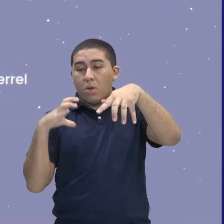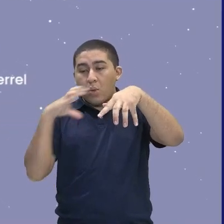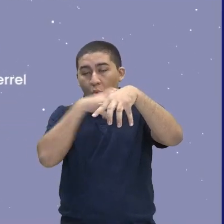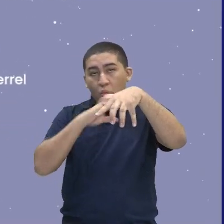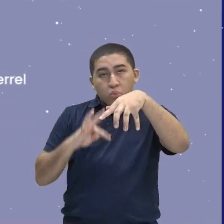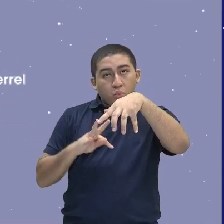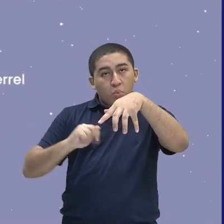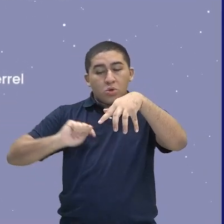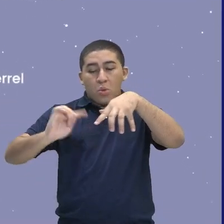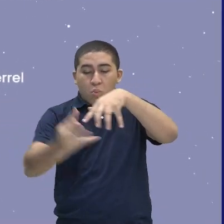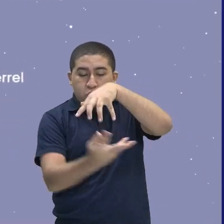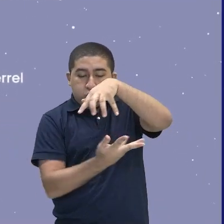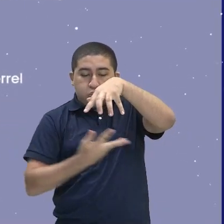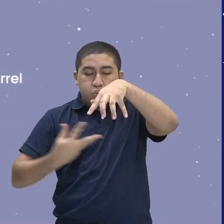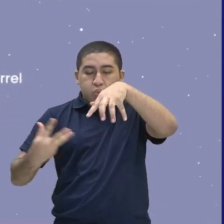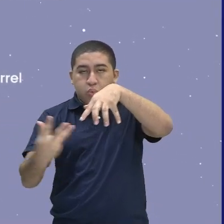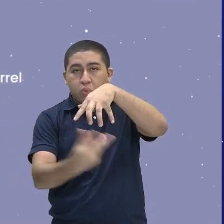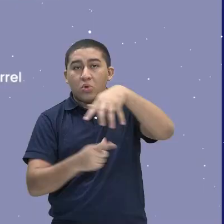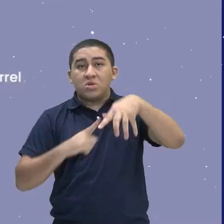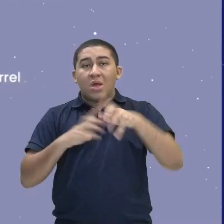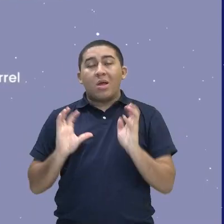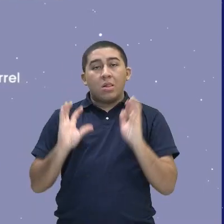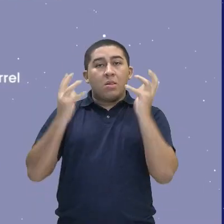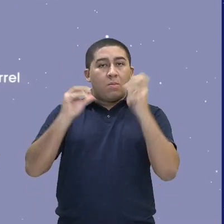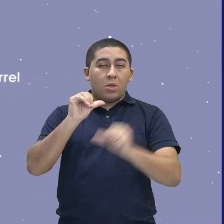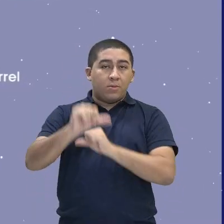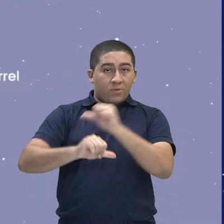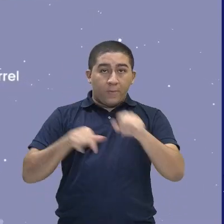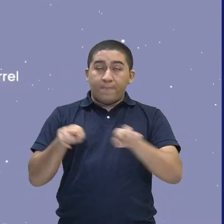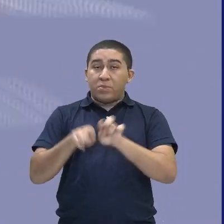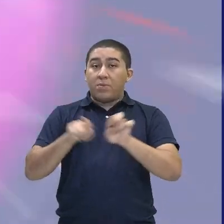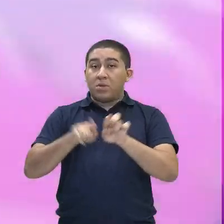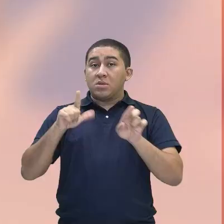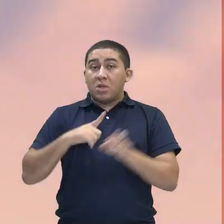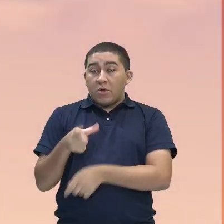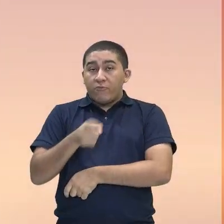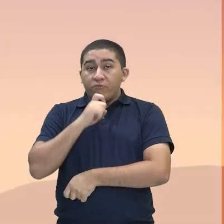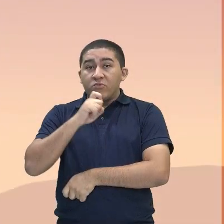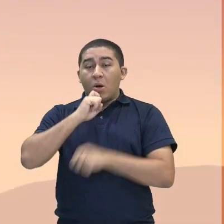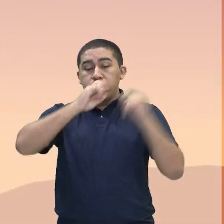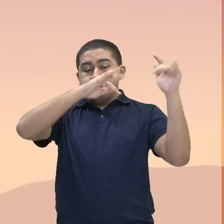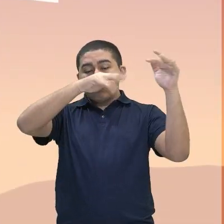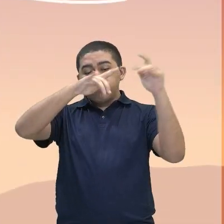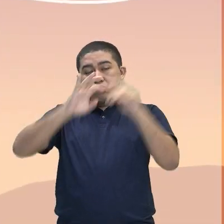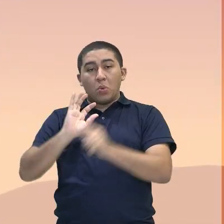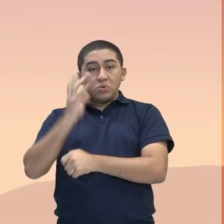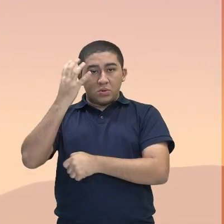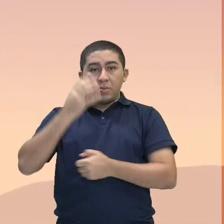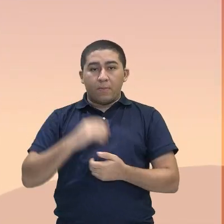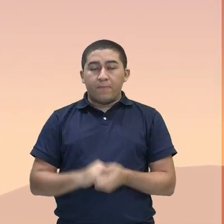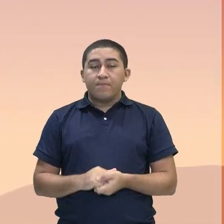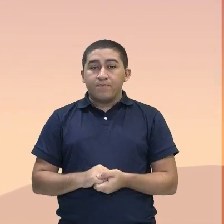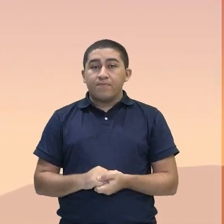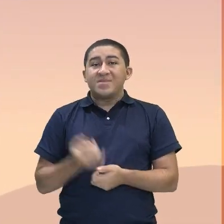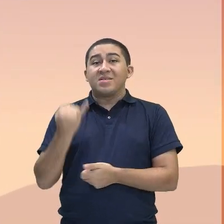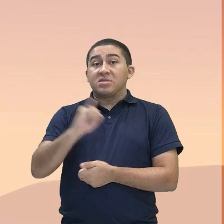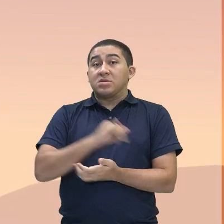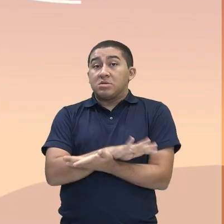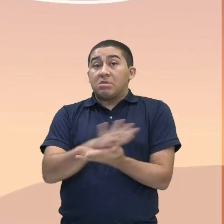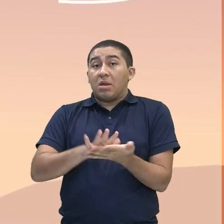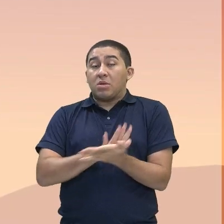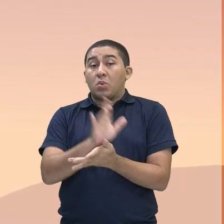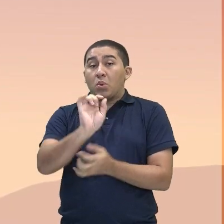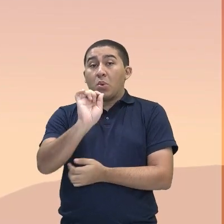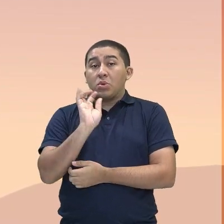Terra, influencia o clima e até forma tempestades e frentes frias. Sem ela, nosso planeta